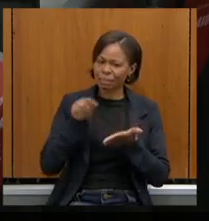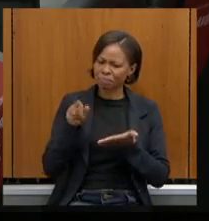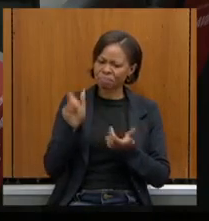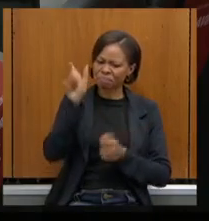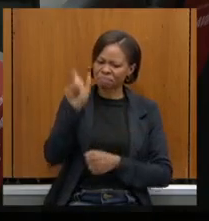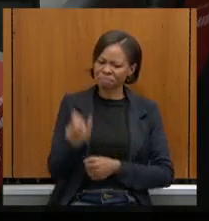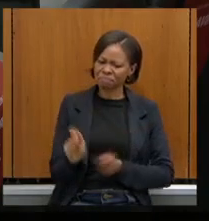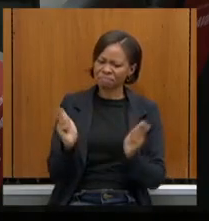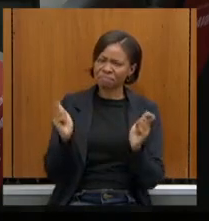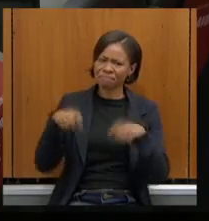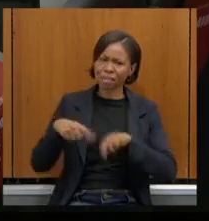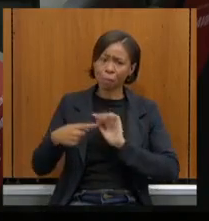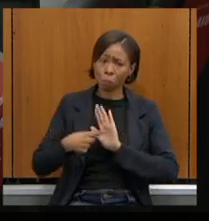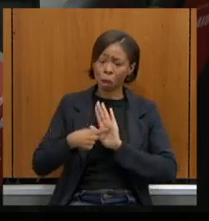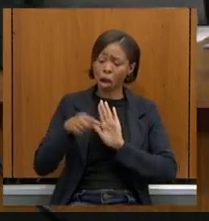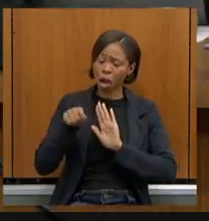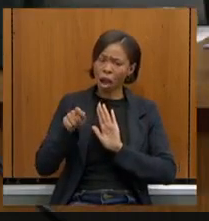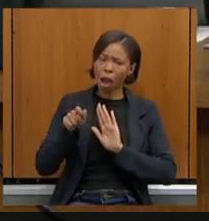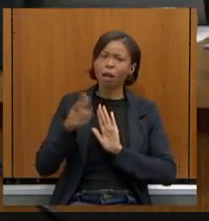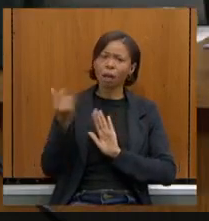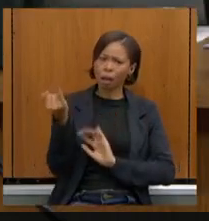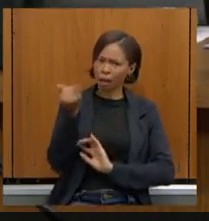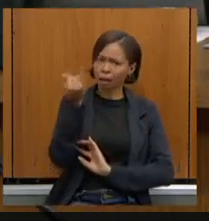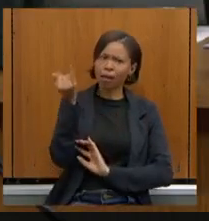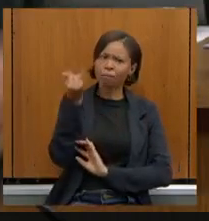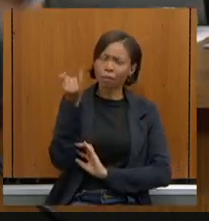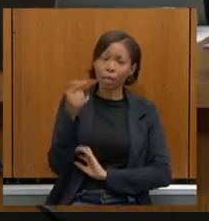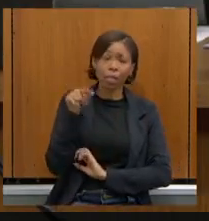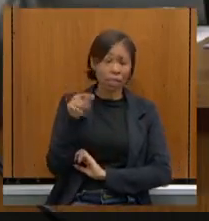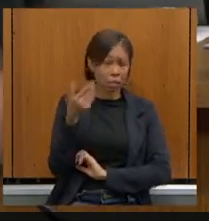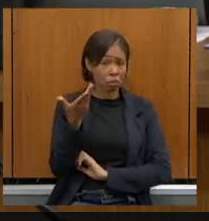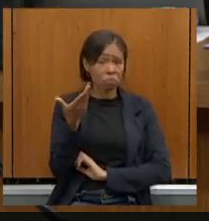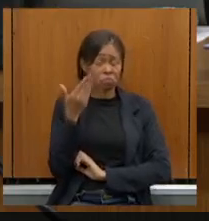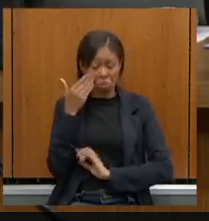que é importante e já demonstra também a sua